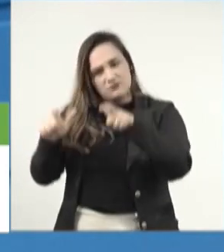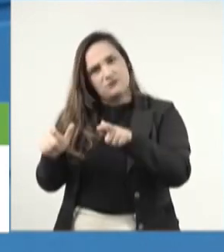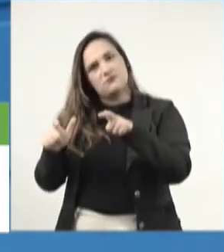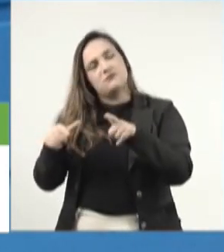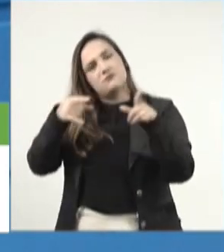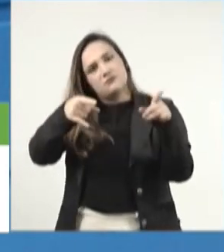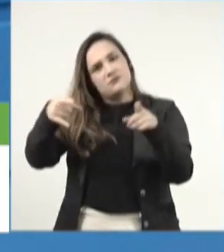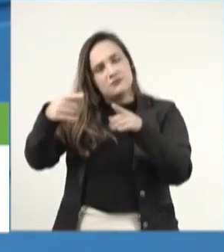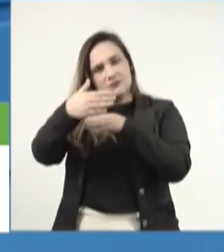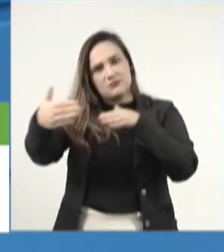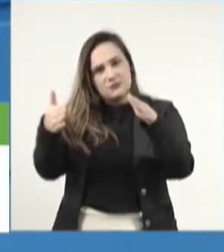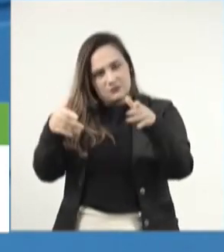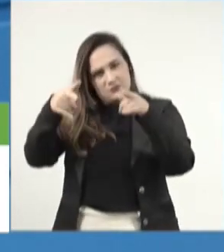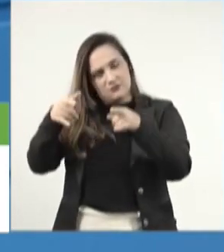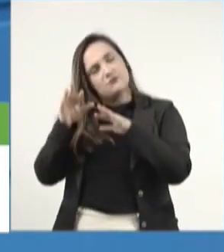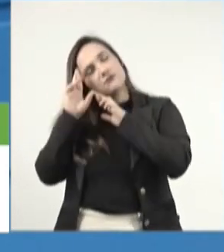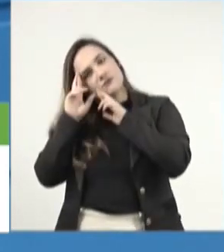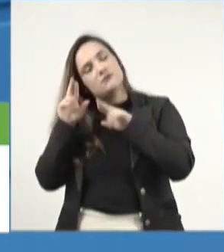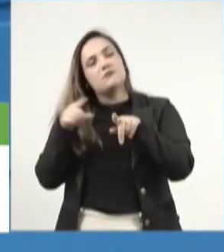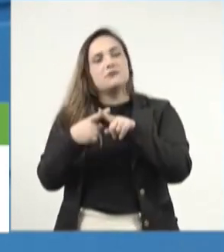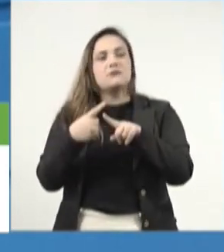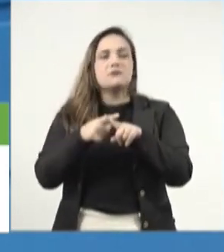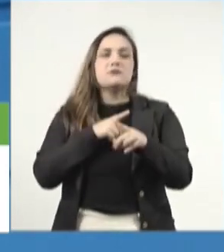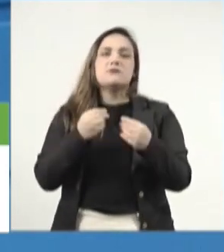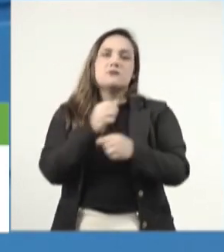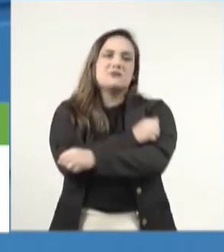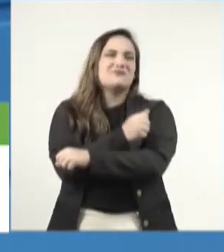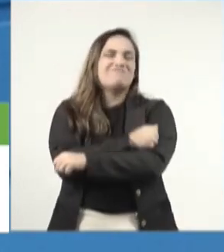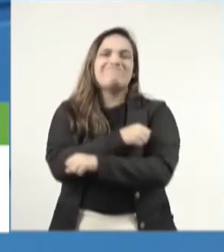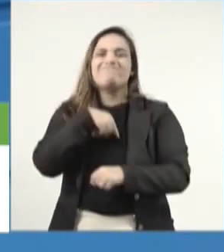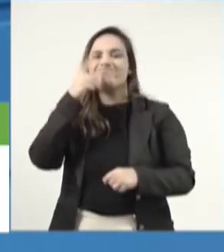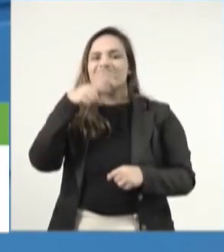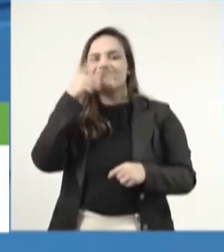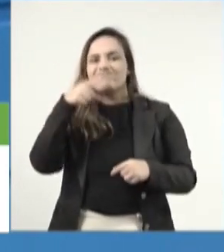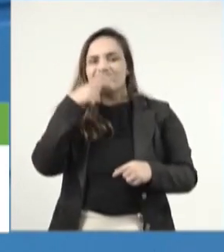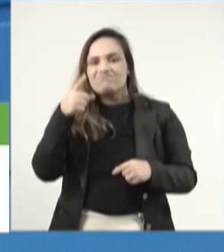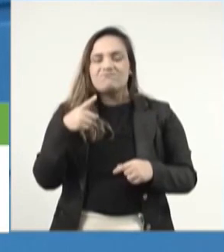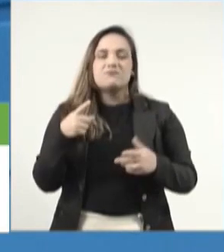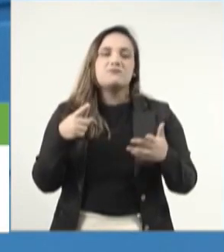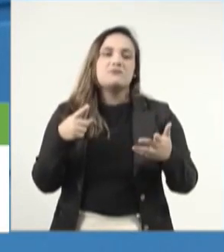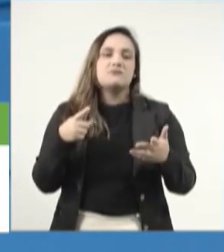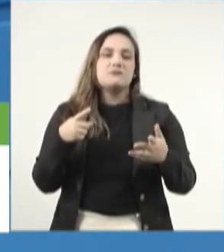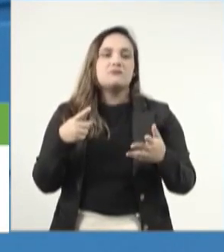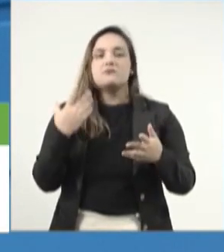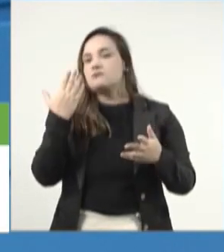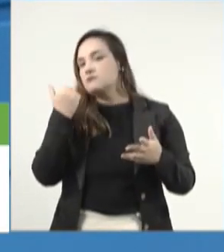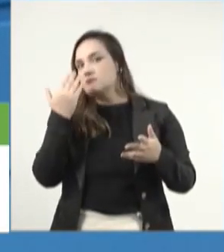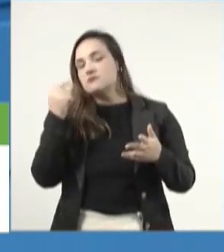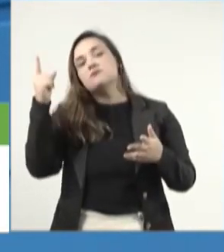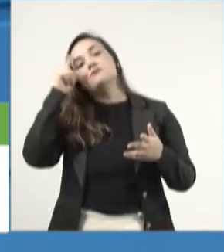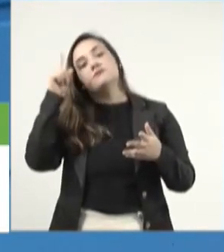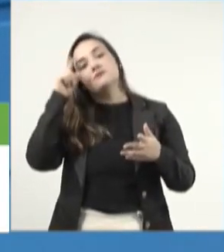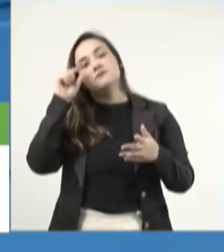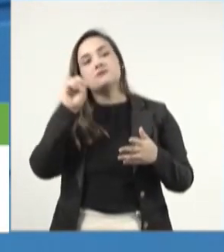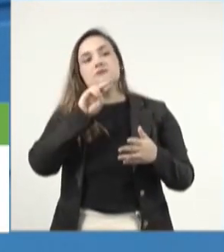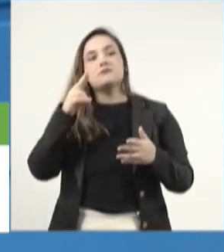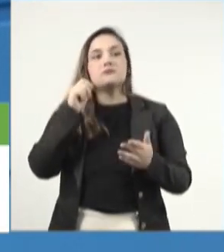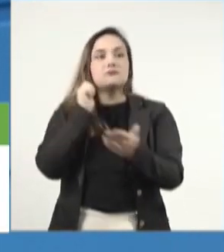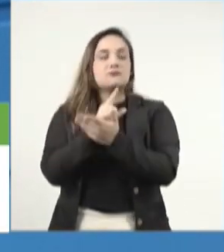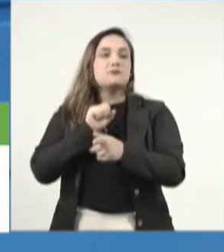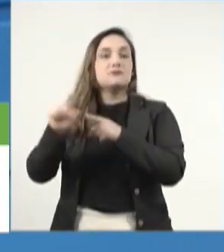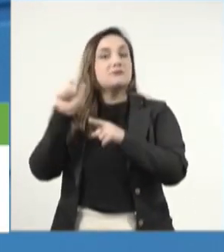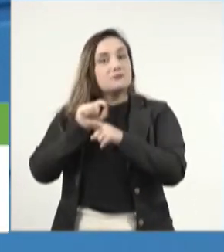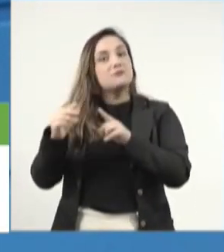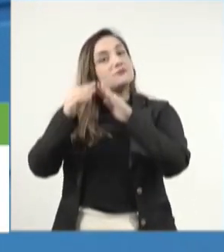alojamentos. Muitos acadêmicos enfrentam dificuldades para conseguir realizar as refeições diárias e pagar um aluguel